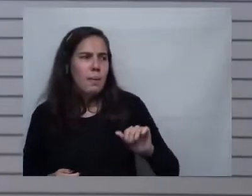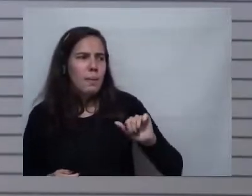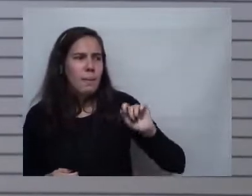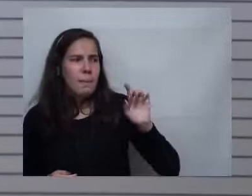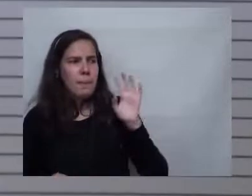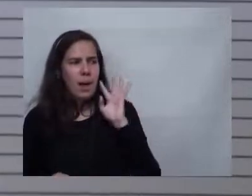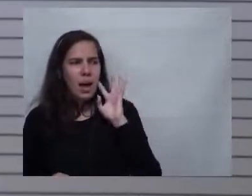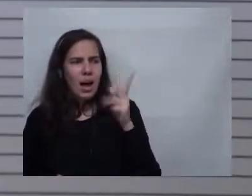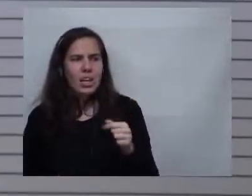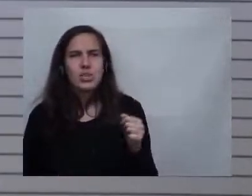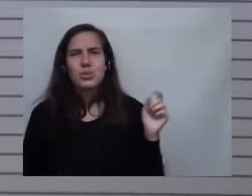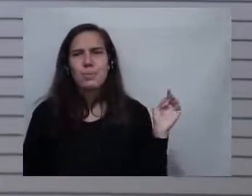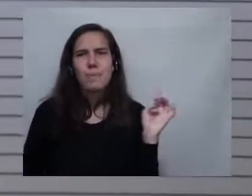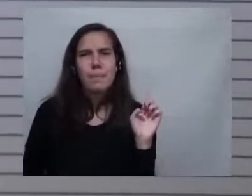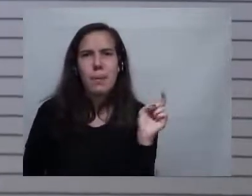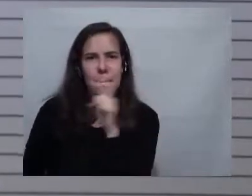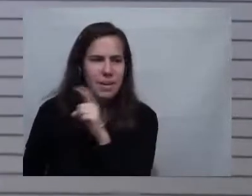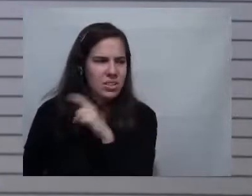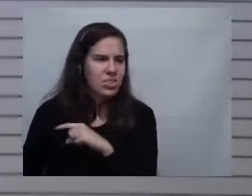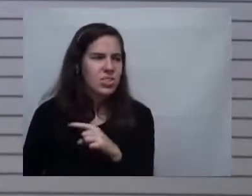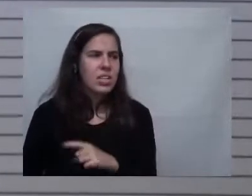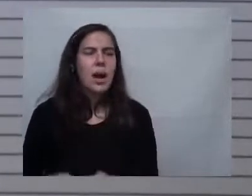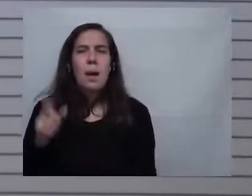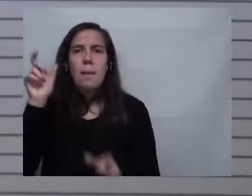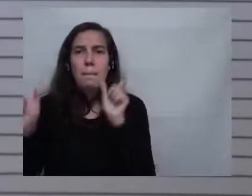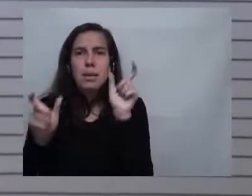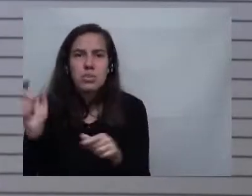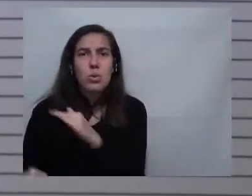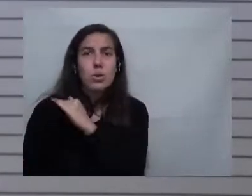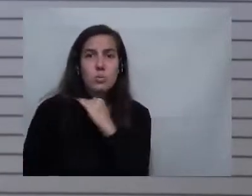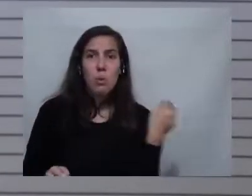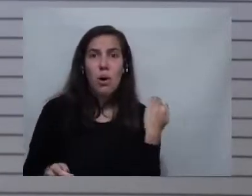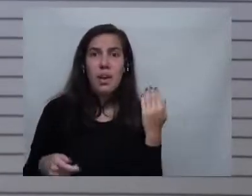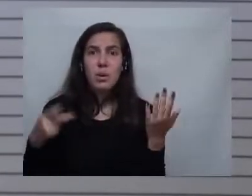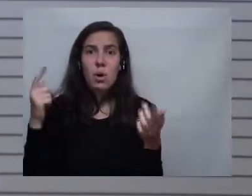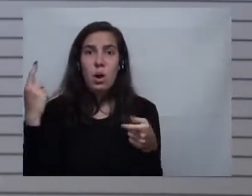tanta gente morrendo pode mau procedimento médico